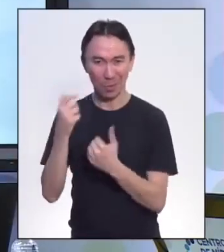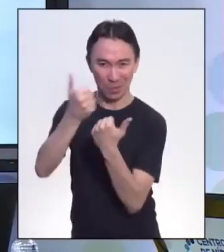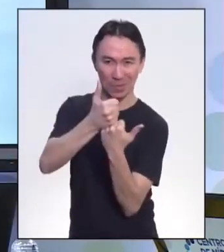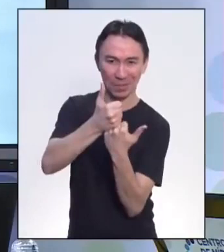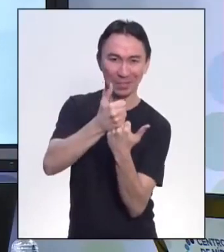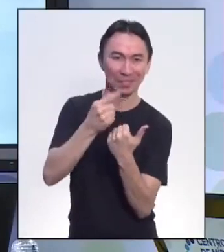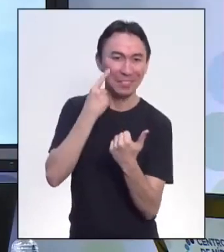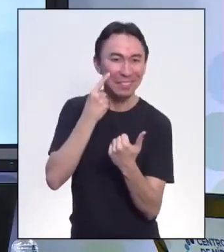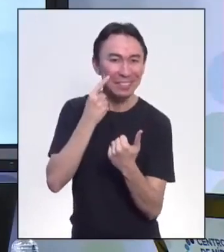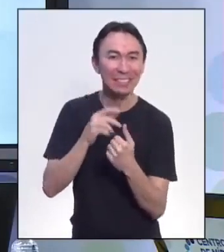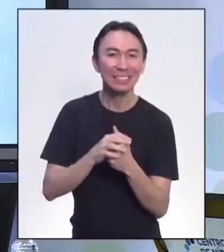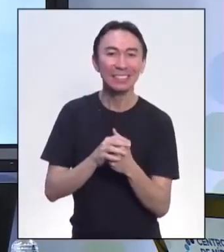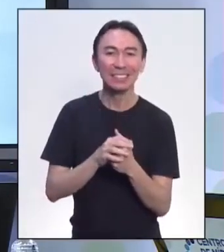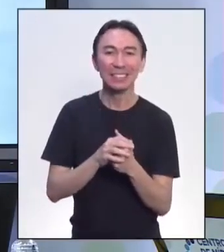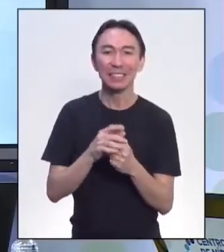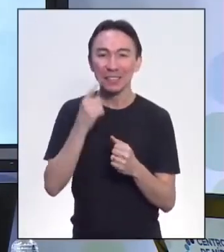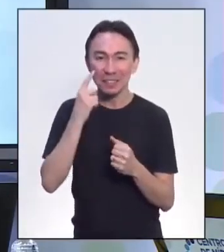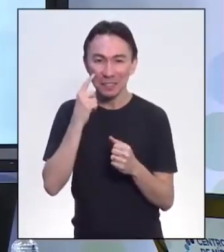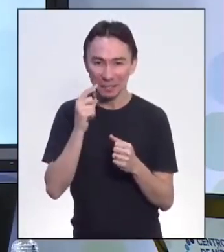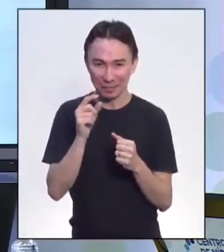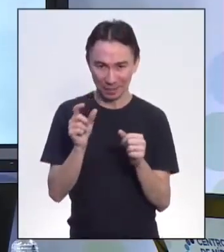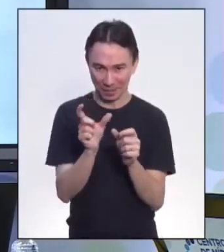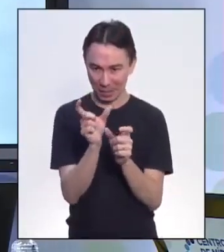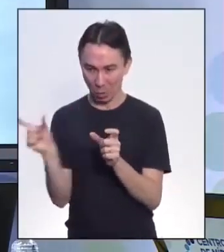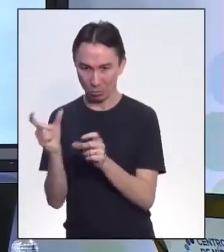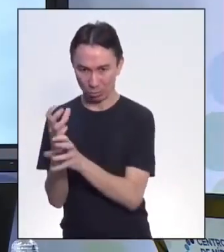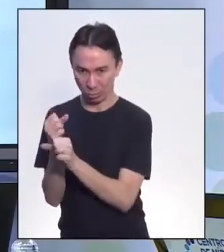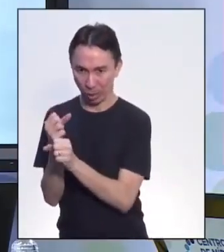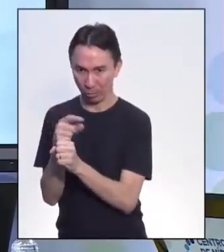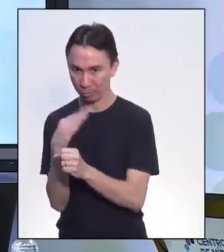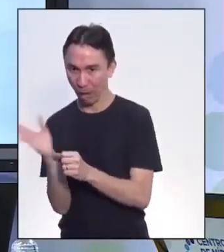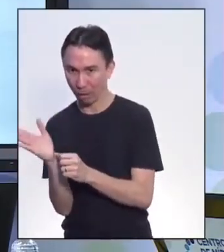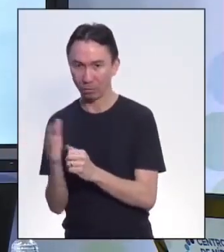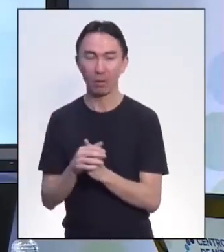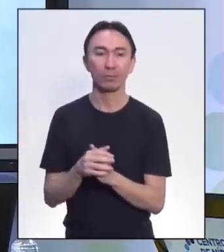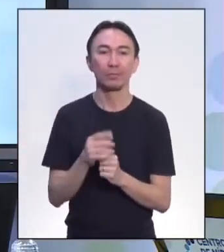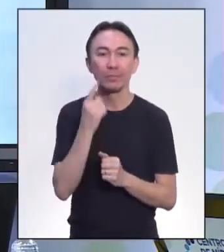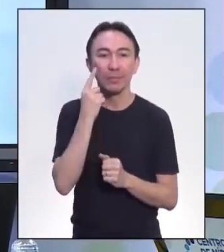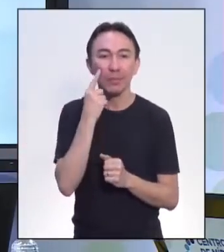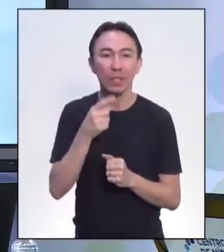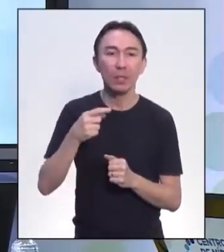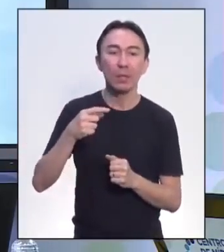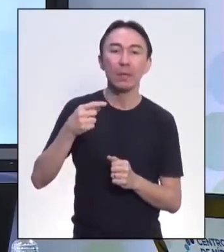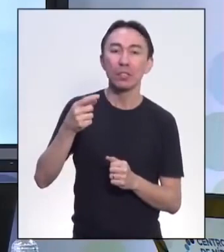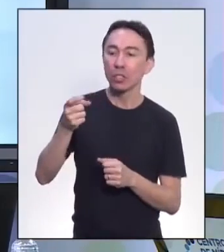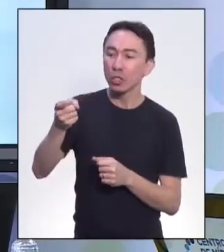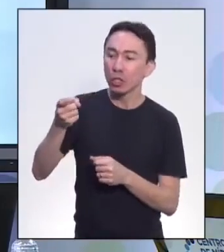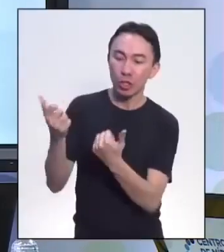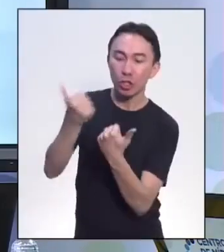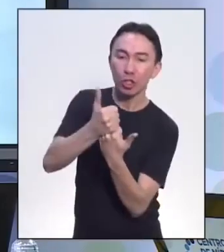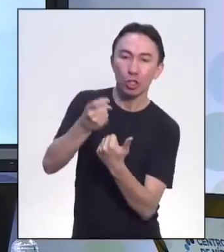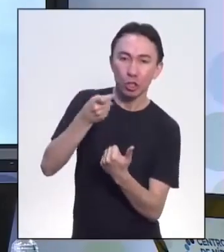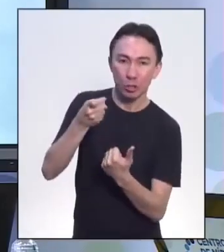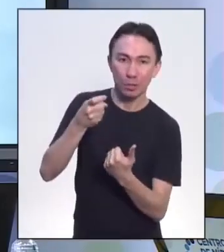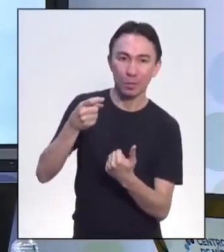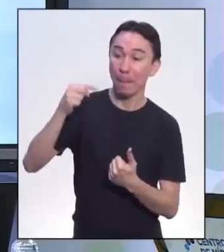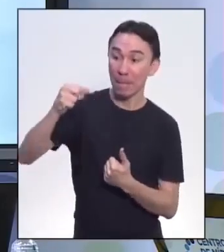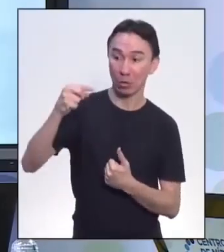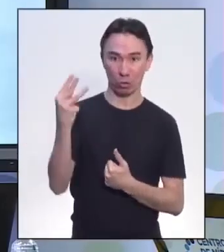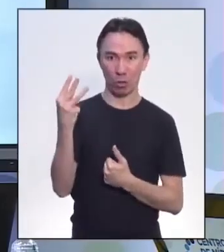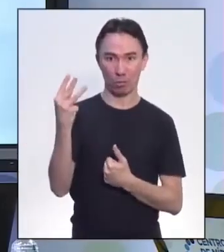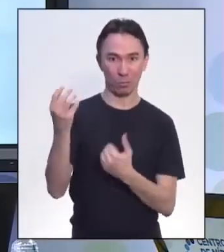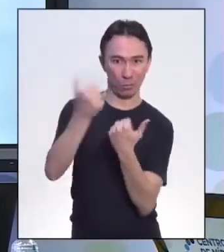minha tabela está pequenininho, eu vou montar aqui e vou fazer a conta do lado, tá bom, gente? Então, vamos substituir o x por menos 3. Aqui, como eu tenho